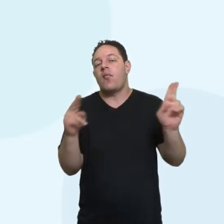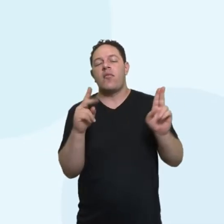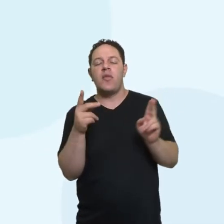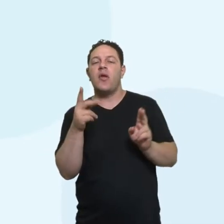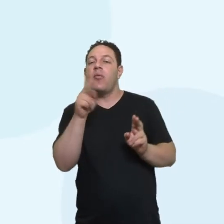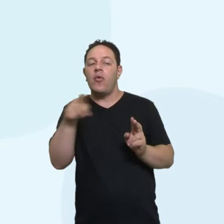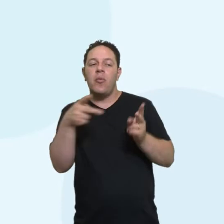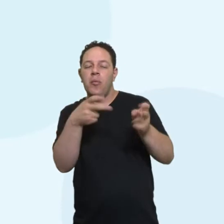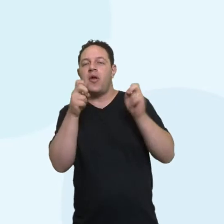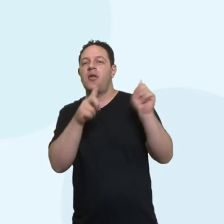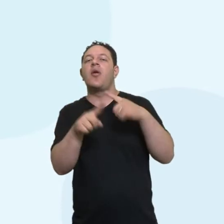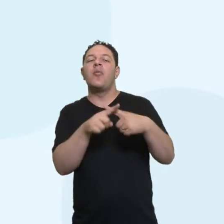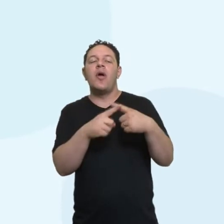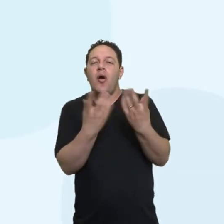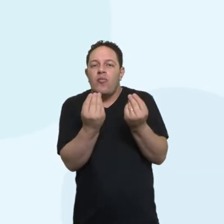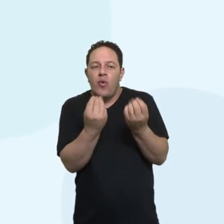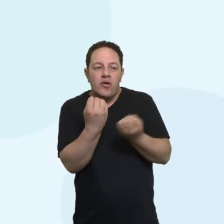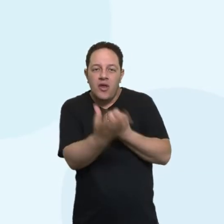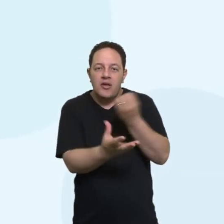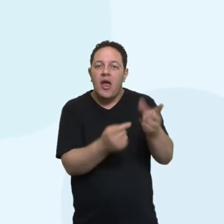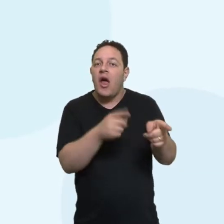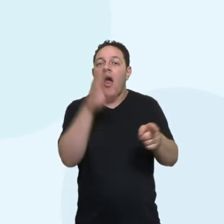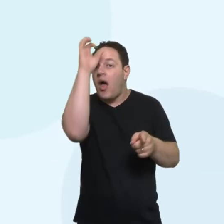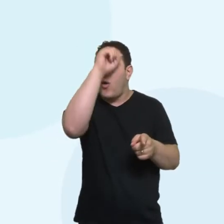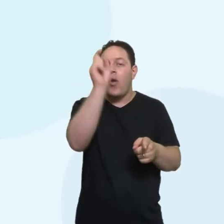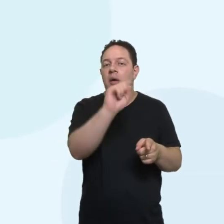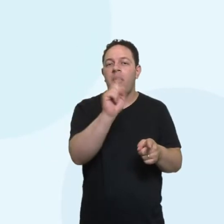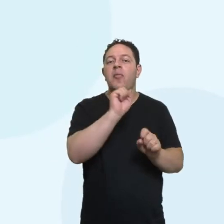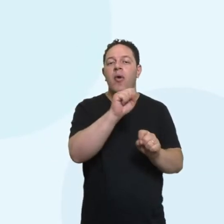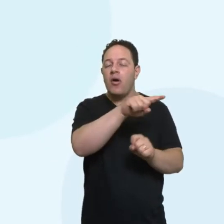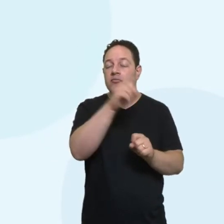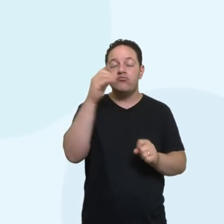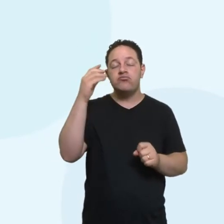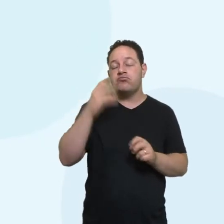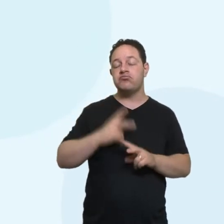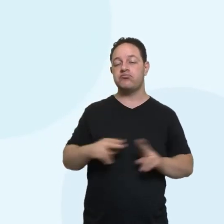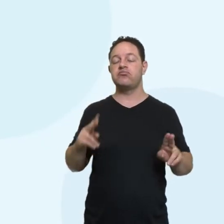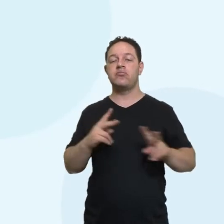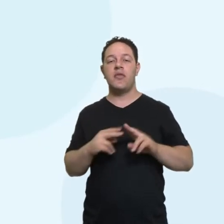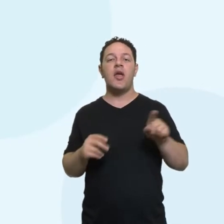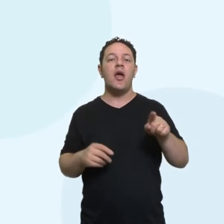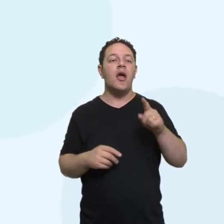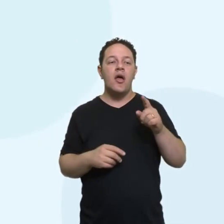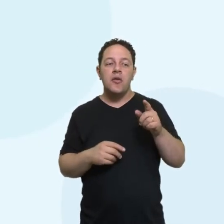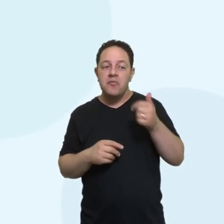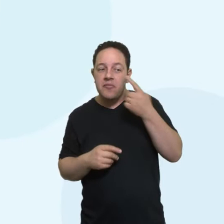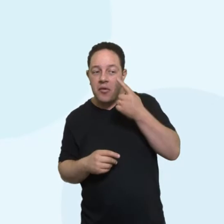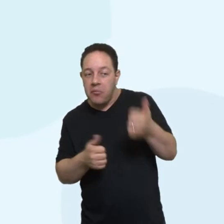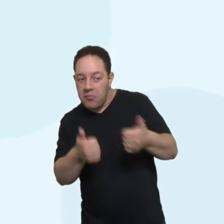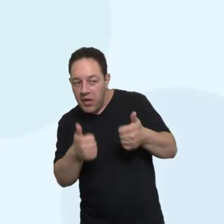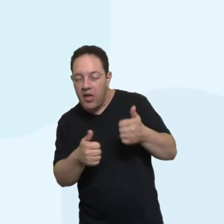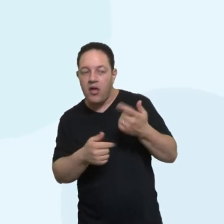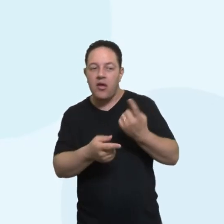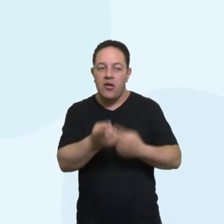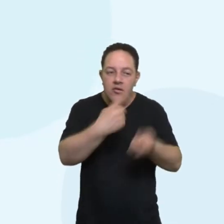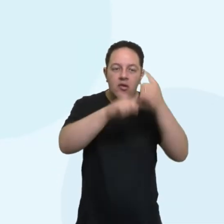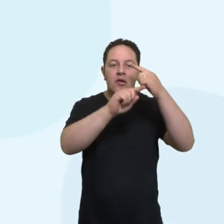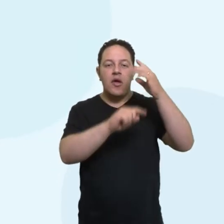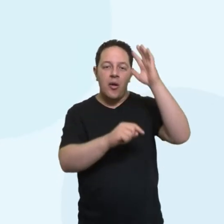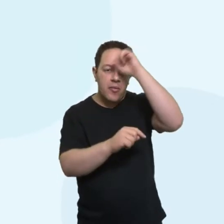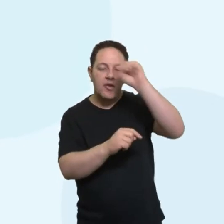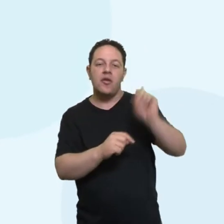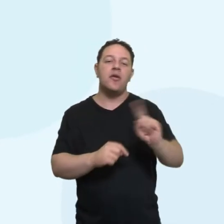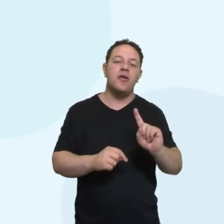seja o acúmulo de habilidades não apreendida pode mascarar níveis de proficiência né O que